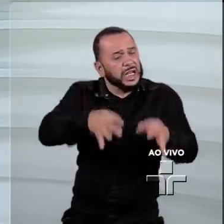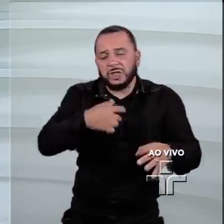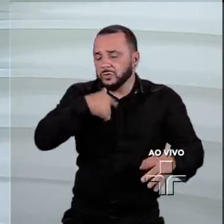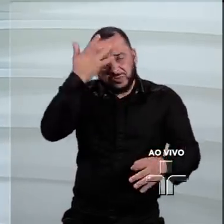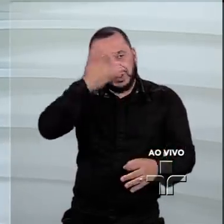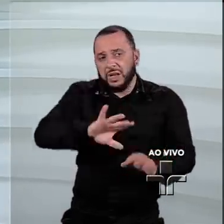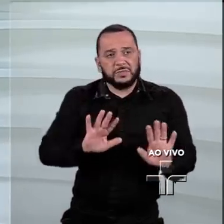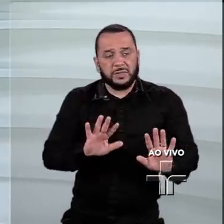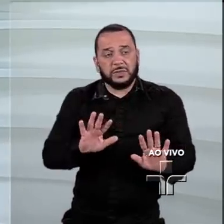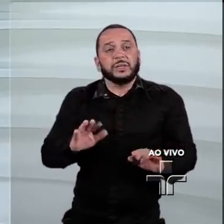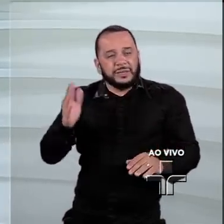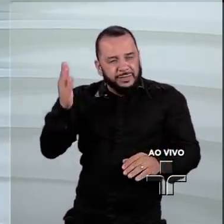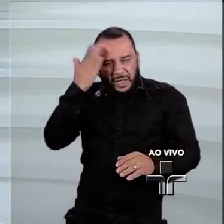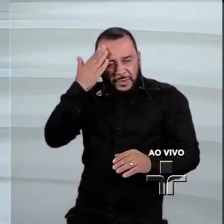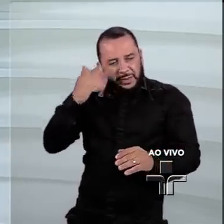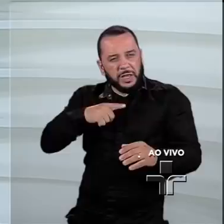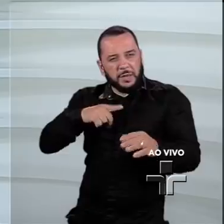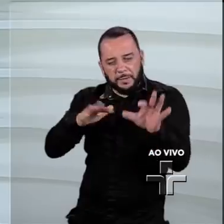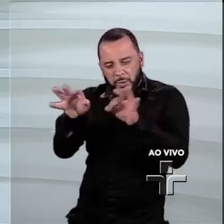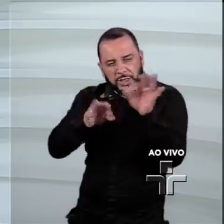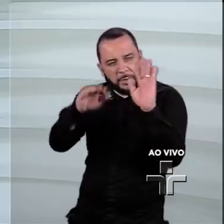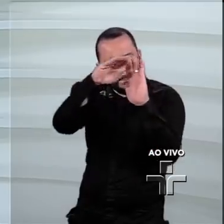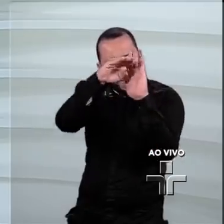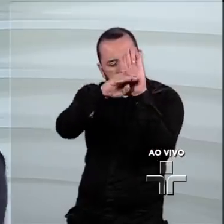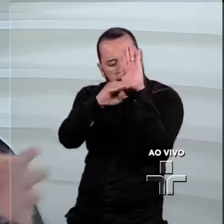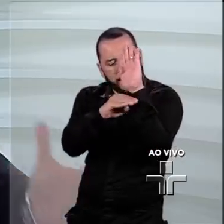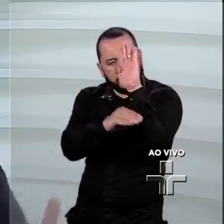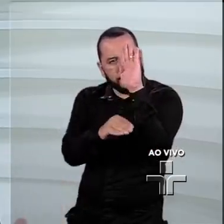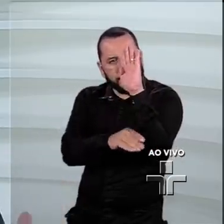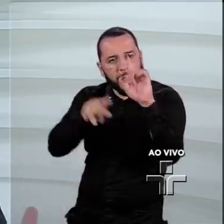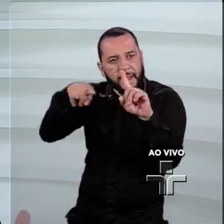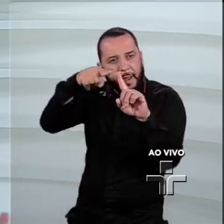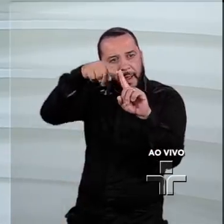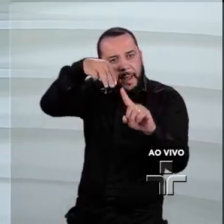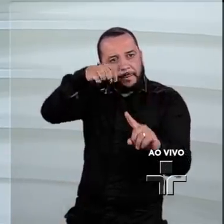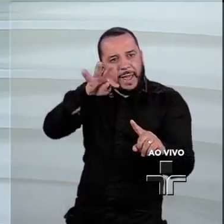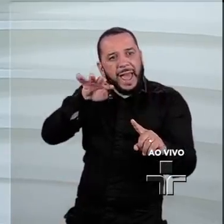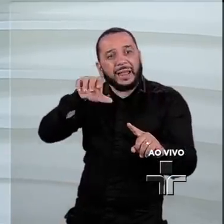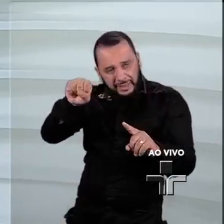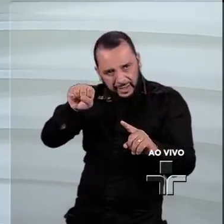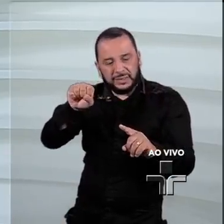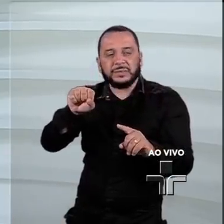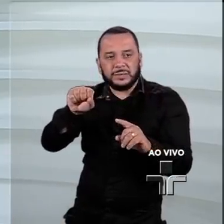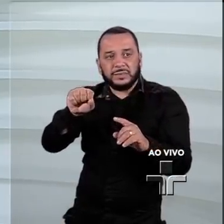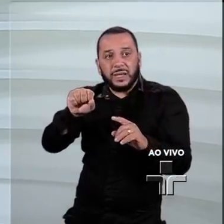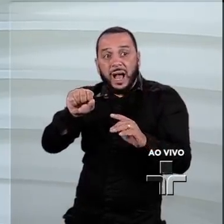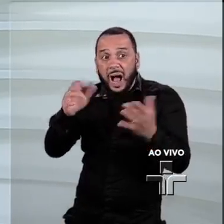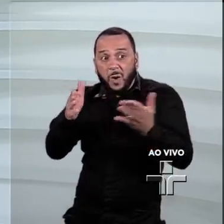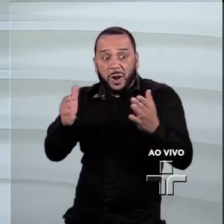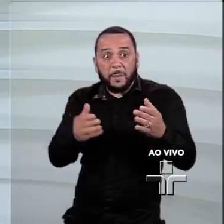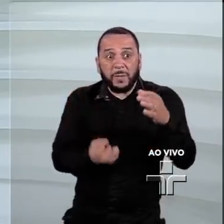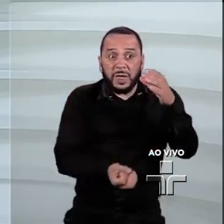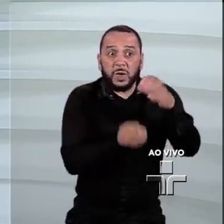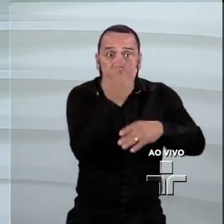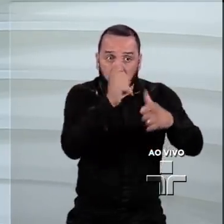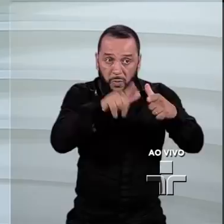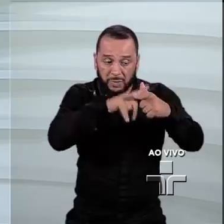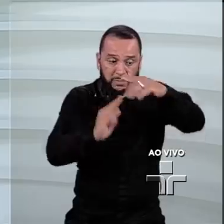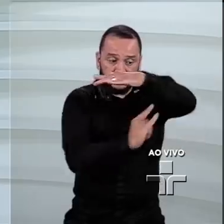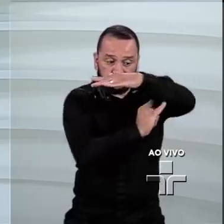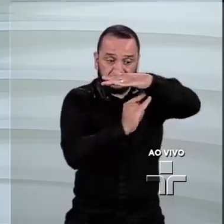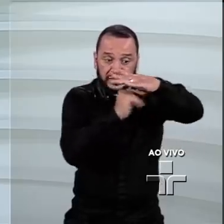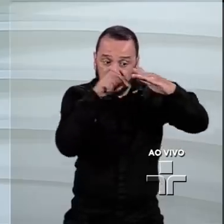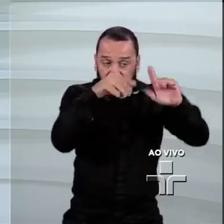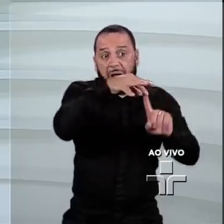plano de metas, ela não é só por conta desse problema que surgiu e que virou prioridade. Ela é também porque, em muitos casos,